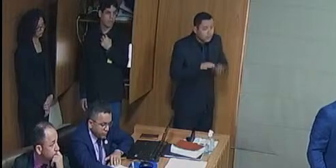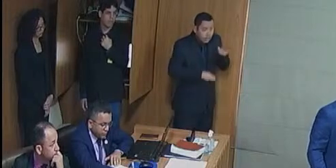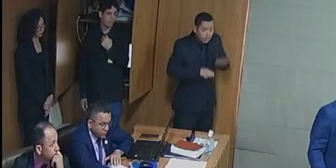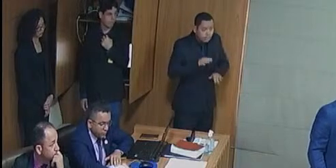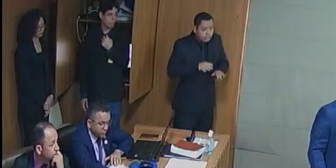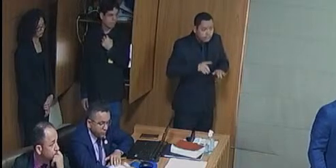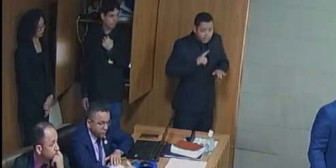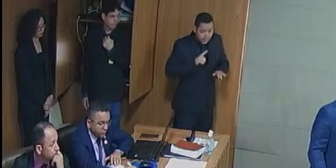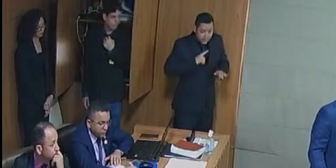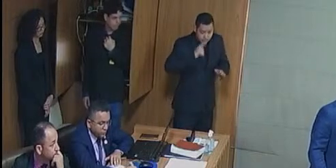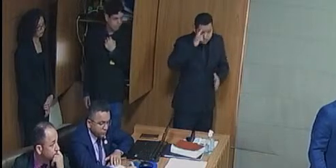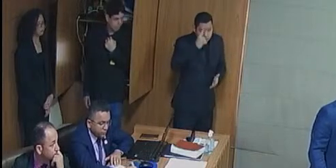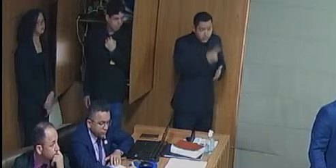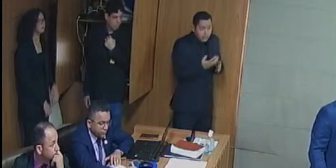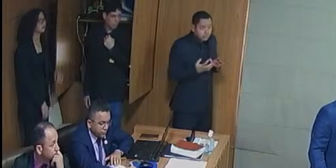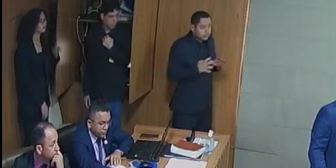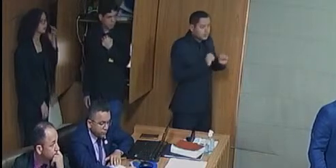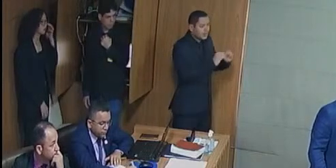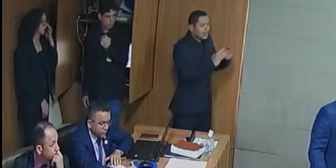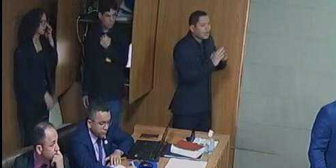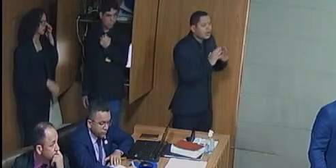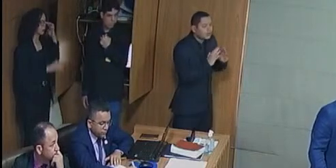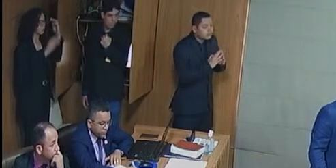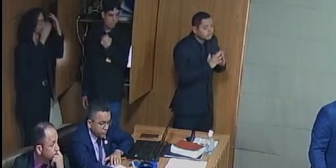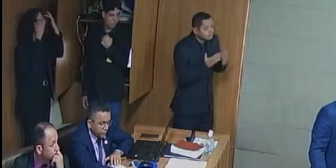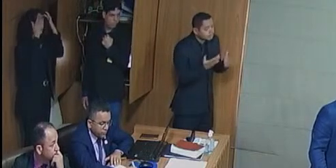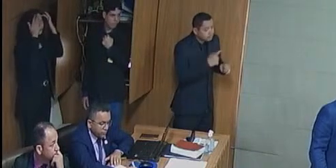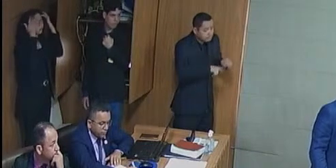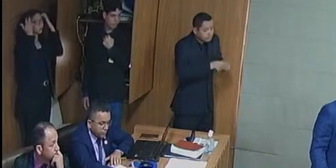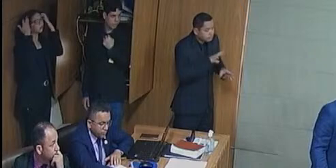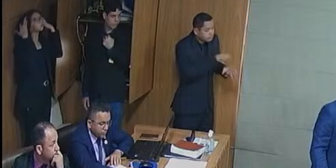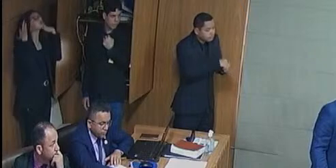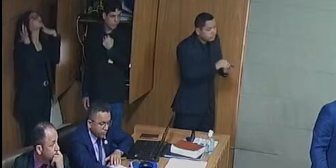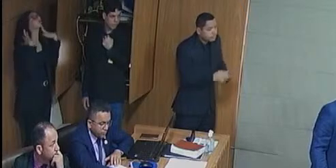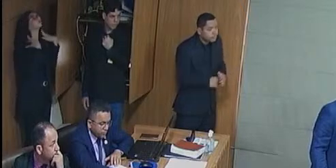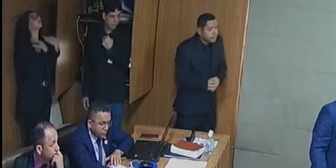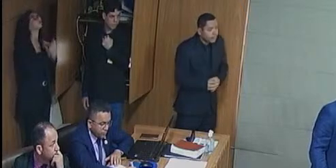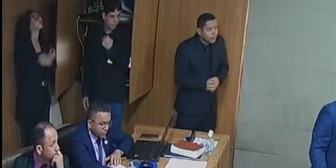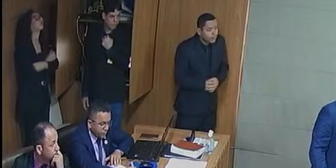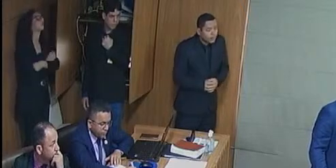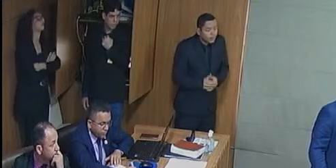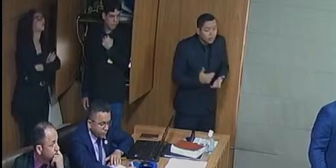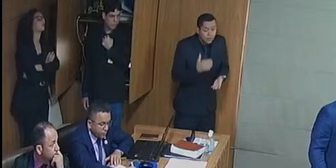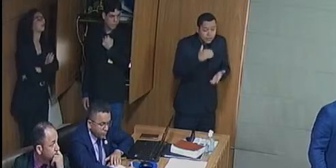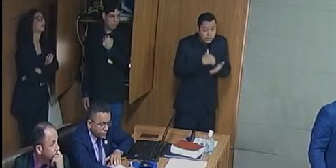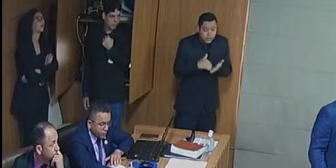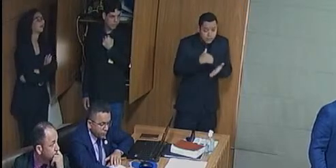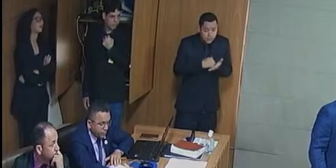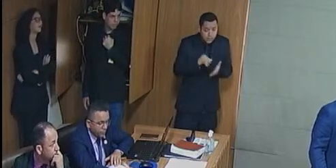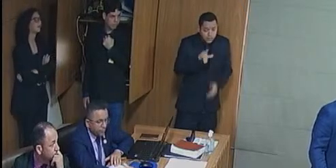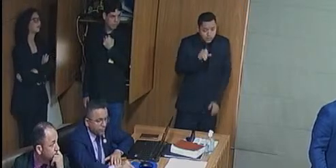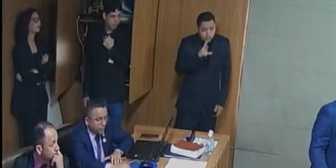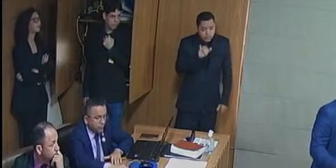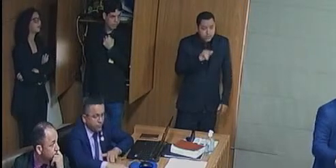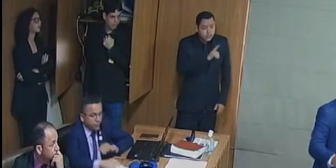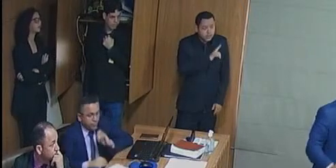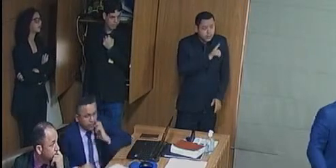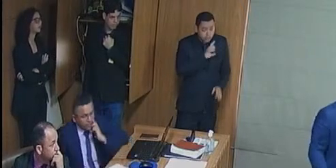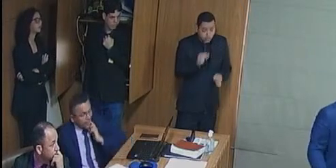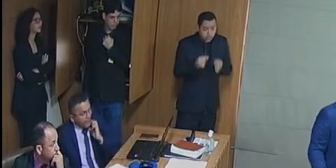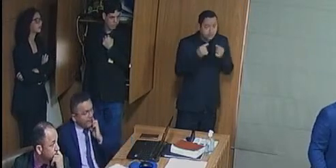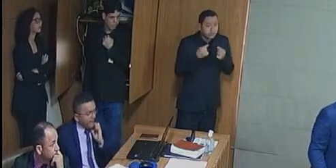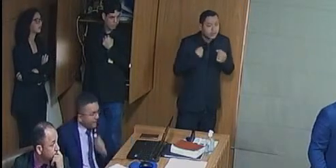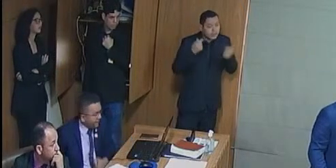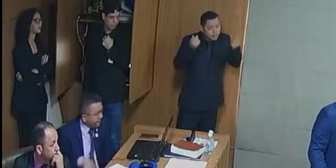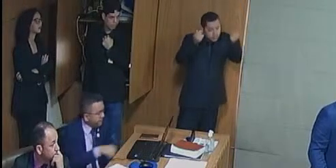apreensão né a época o secretário URI aliado político ligado a mim me relatou